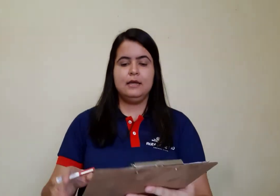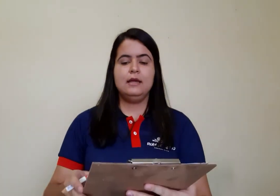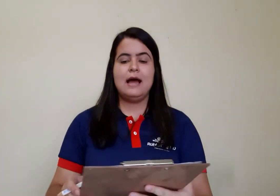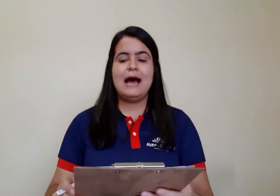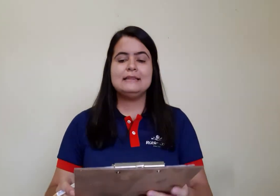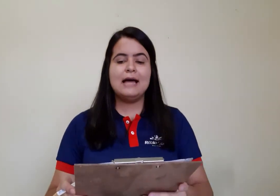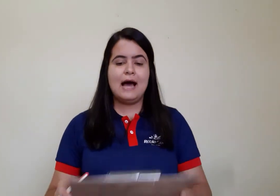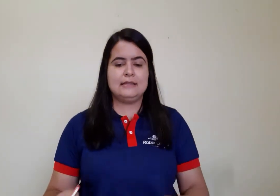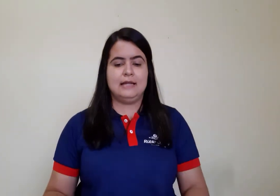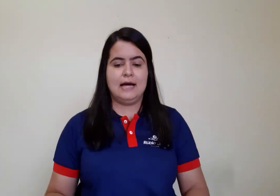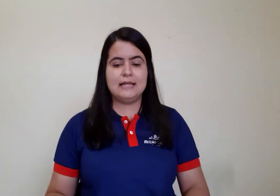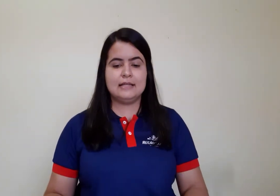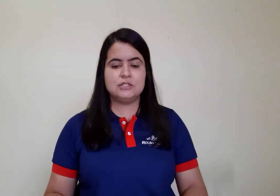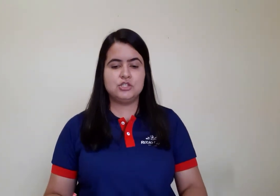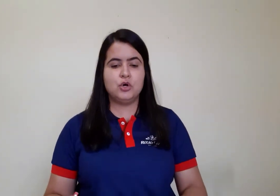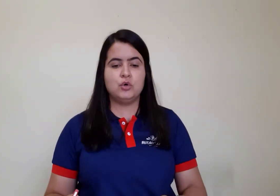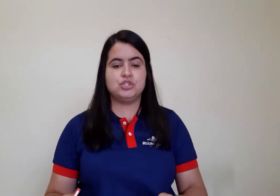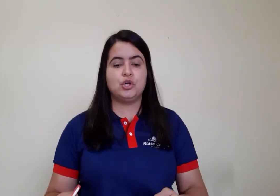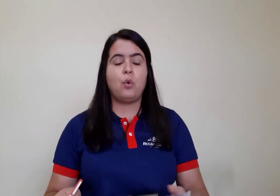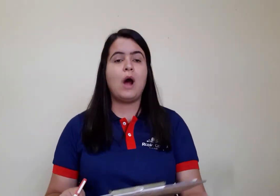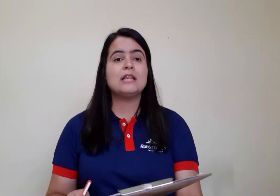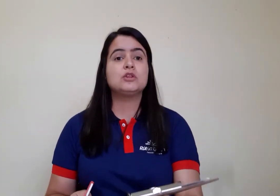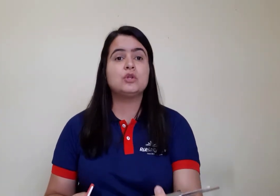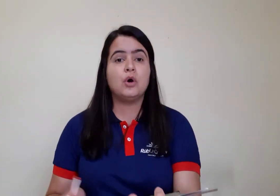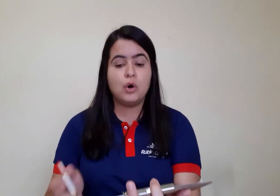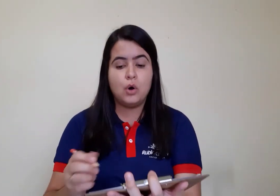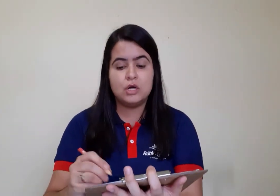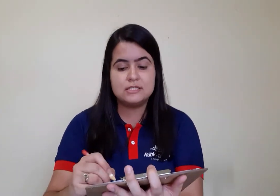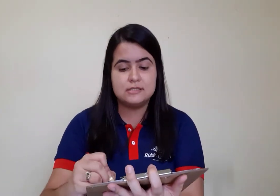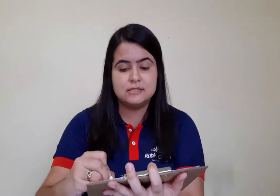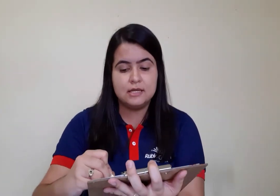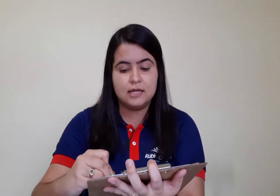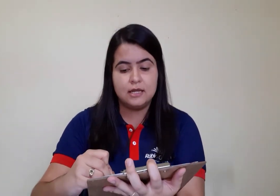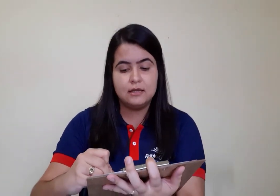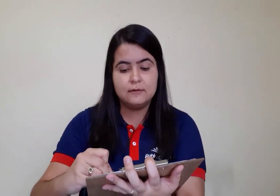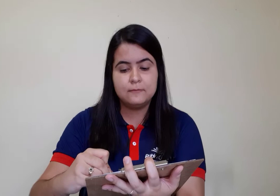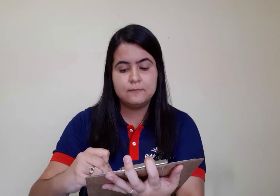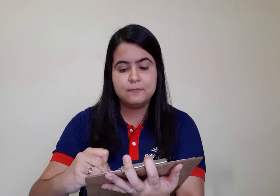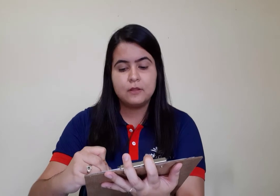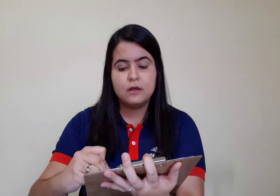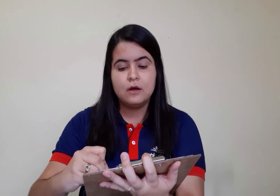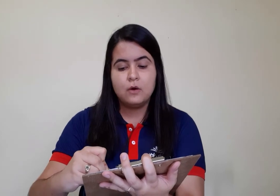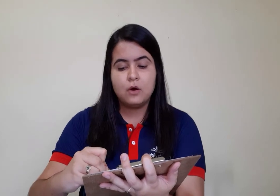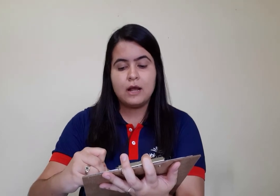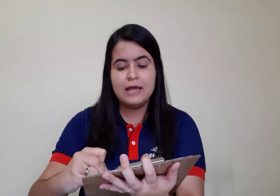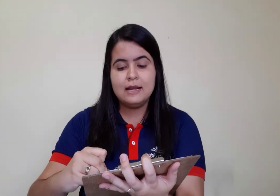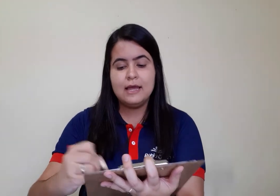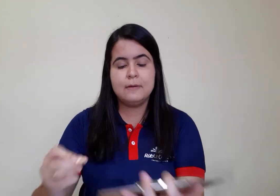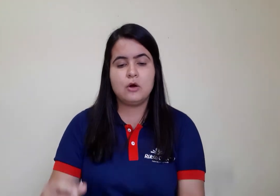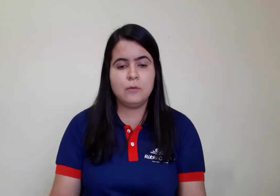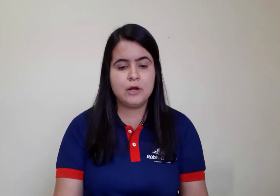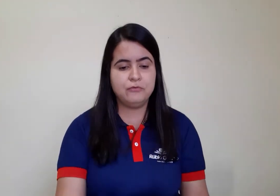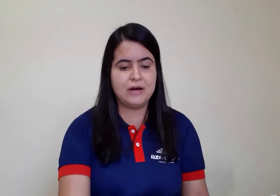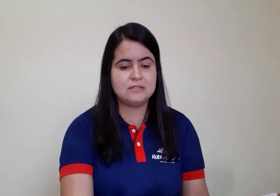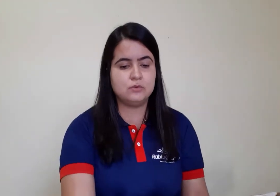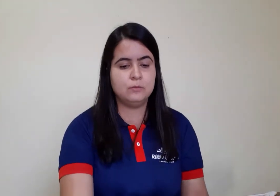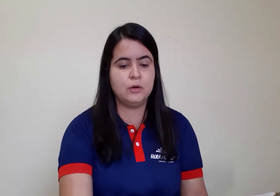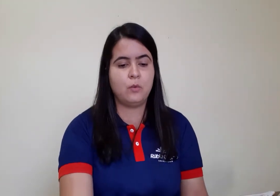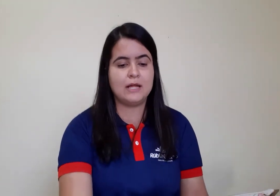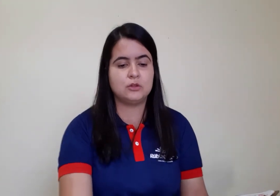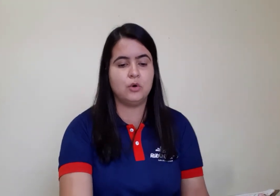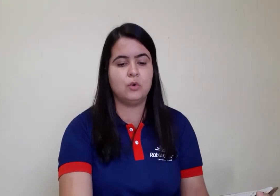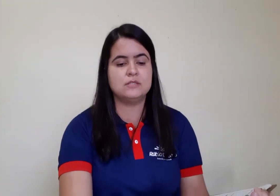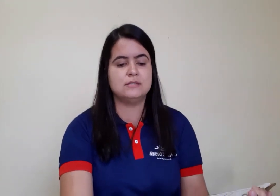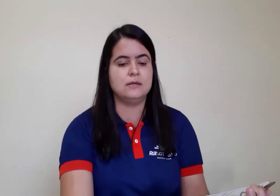Aí, a data de hoje, 14. Quem lembra como que eu faço o